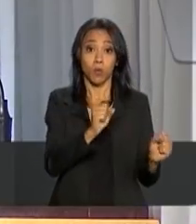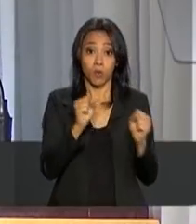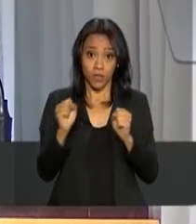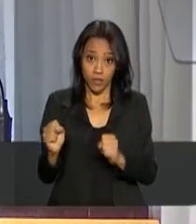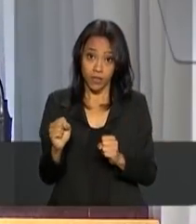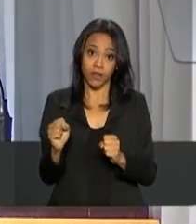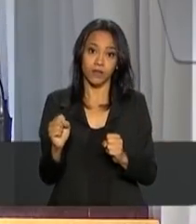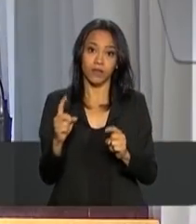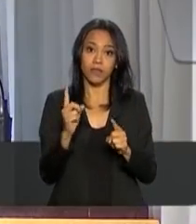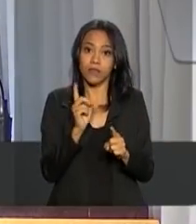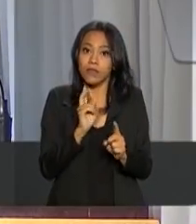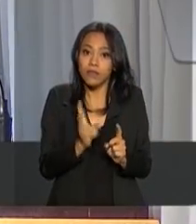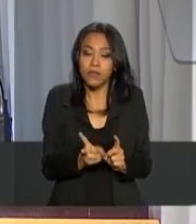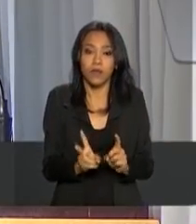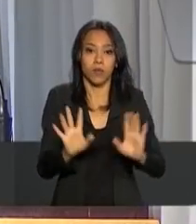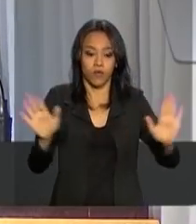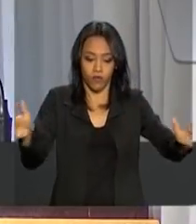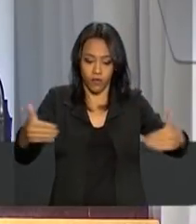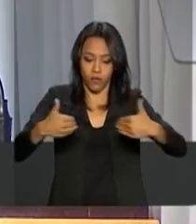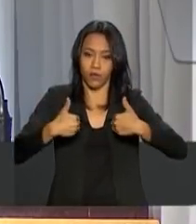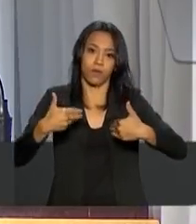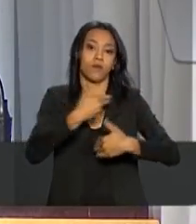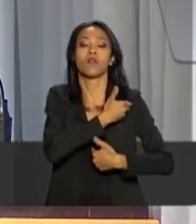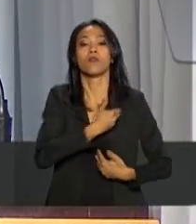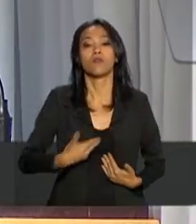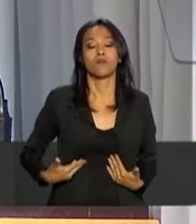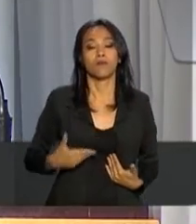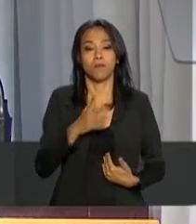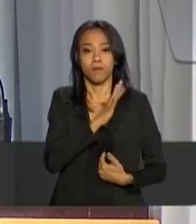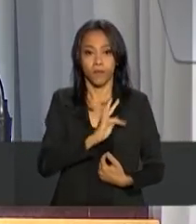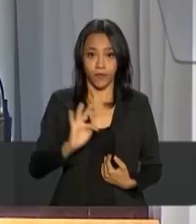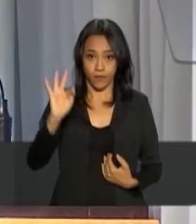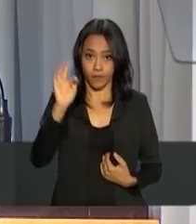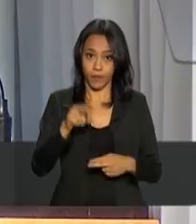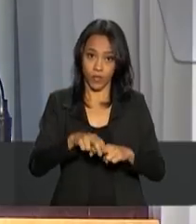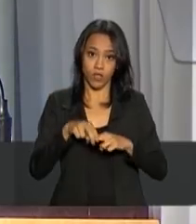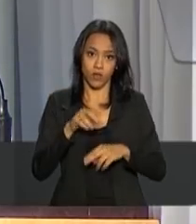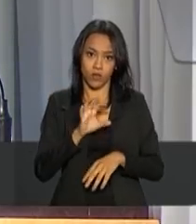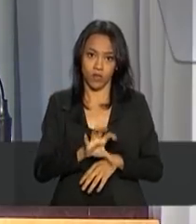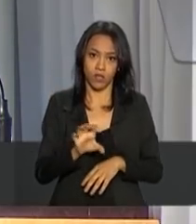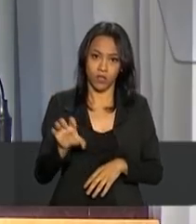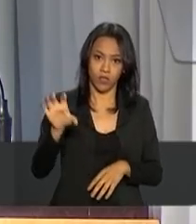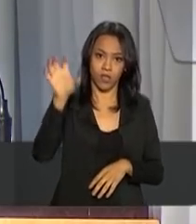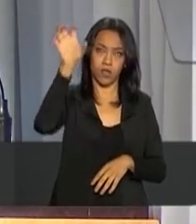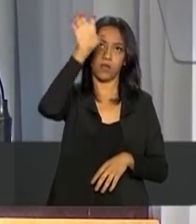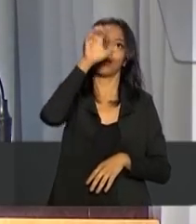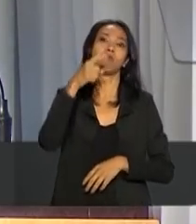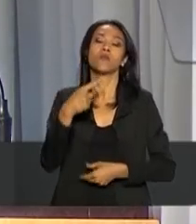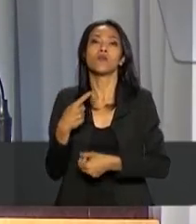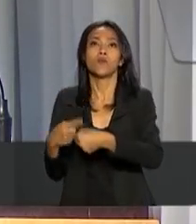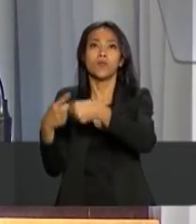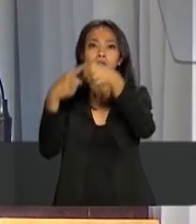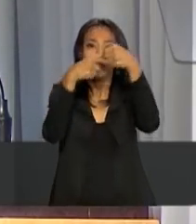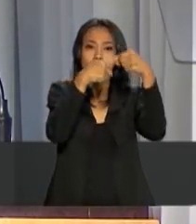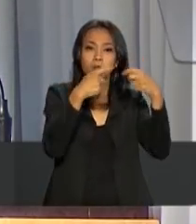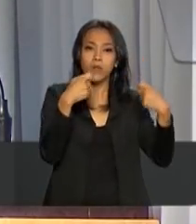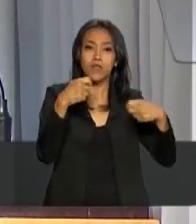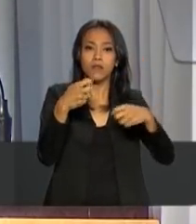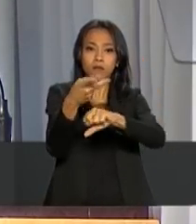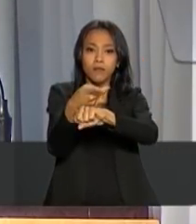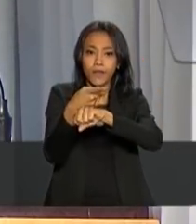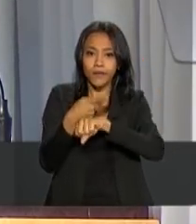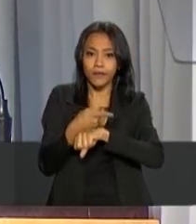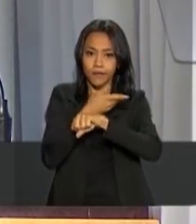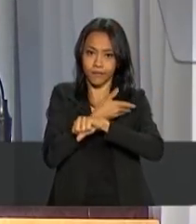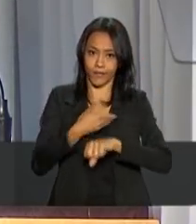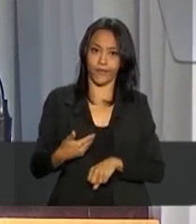estão concentrados na União. Não é? E, por isso, o Estado e o município, a todo momento, precisam ir à União para pedir dinheiro. Não